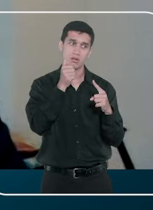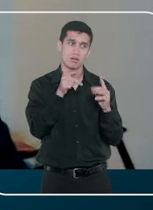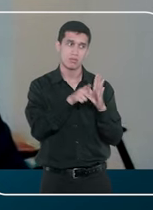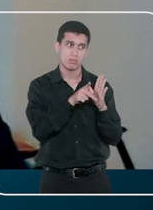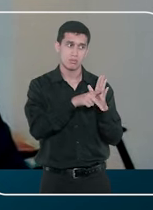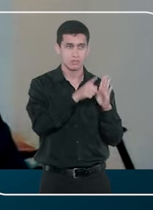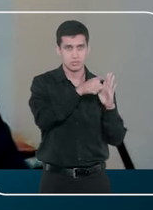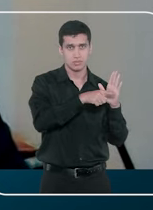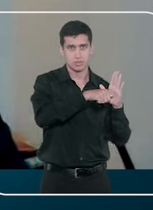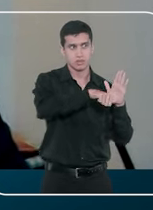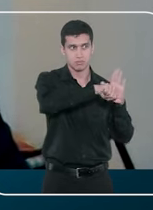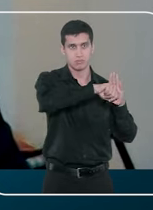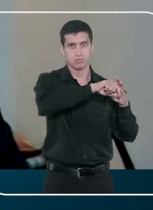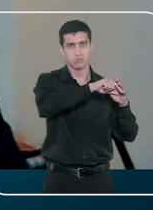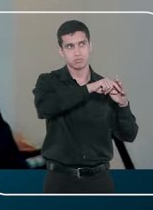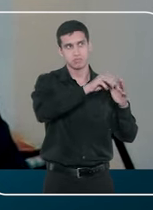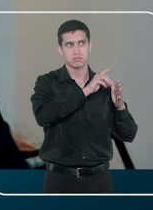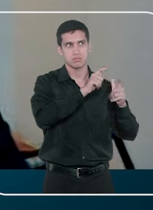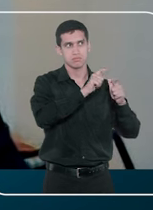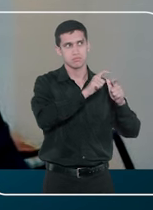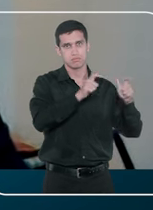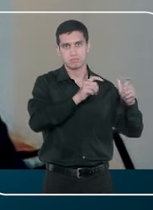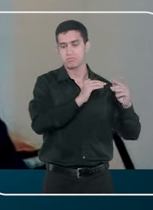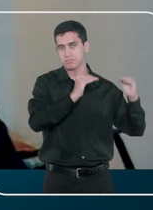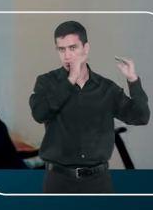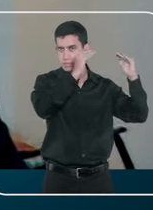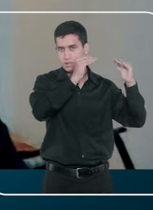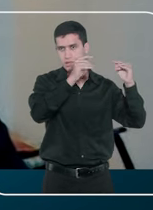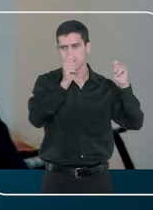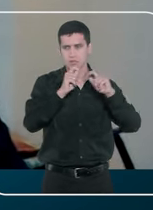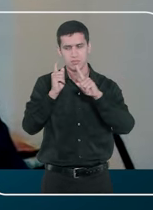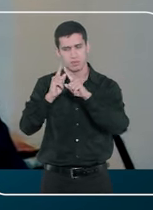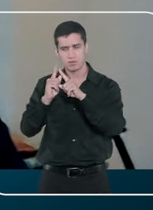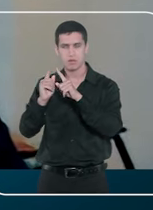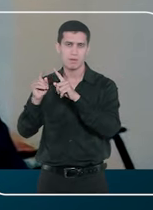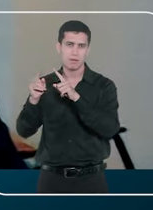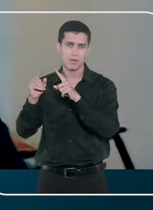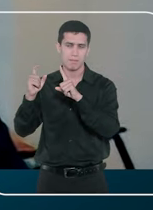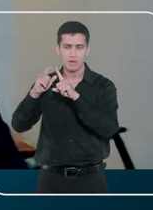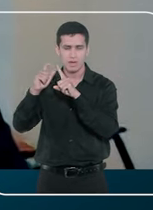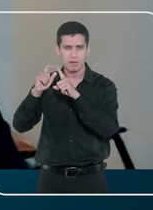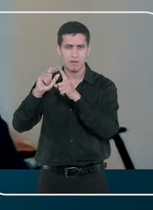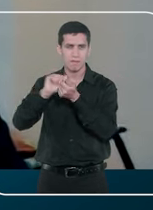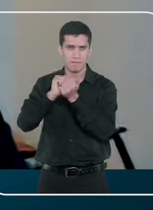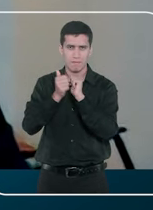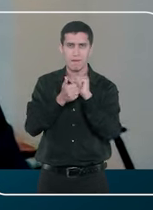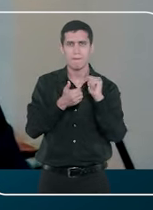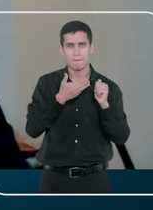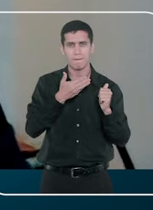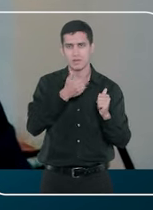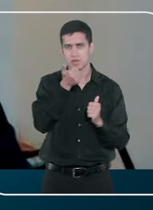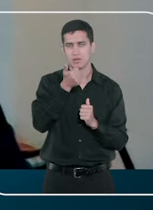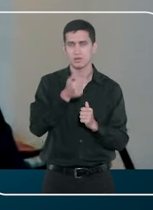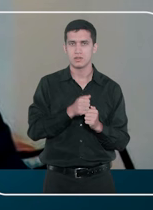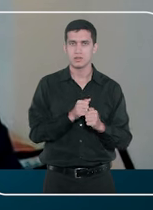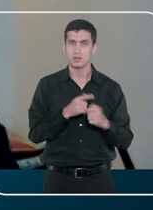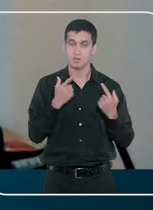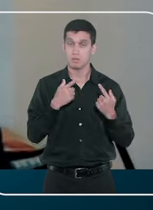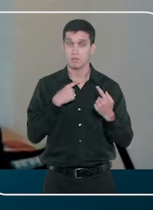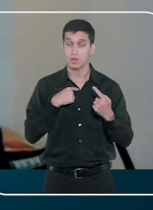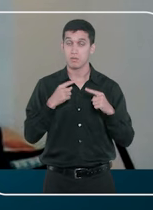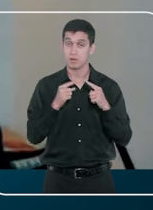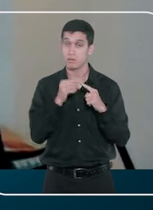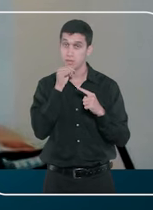chamada macrocriminalidade. É possível indicar nesse conceito de macrocriminalidade pelo menos três pilares. Um